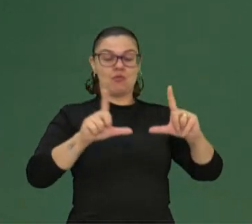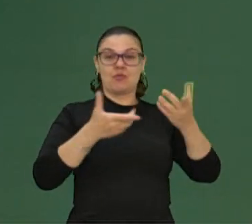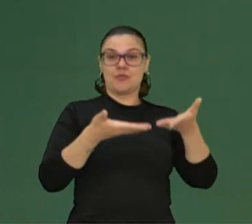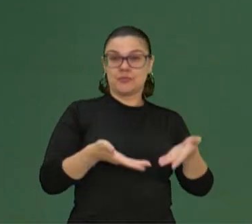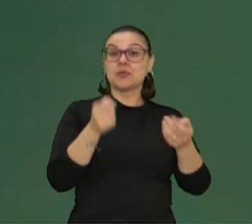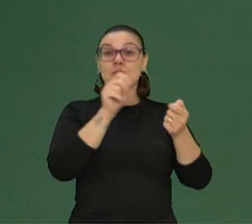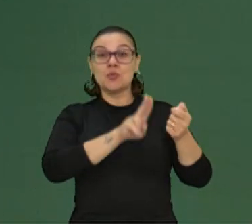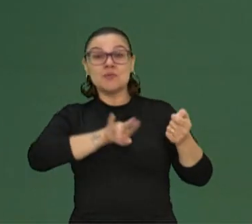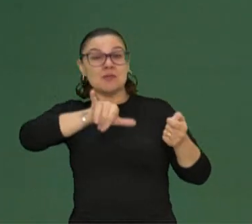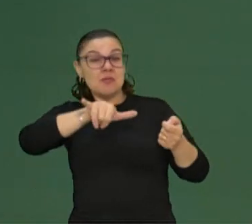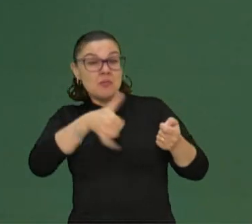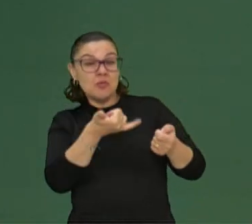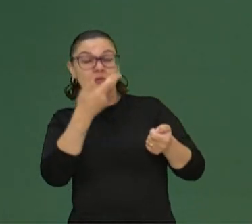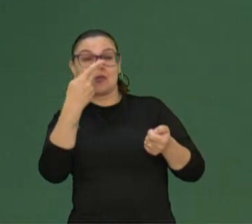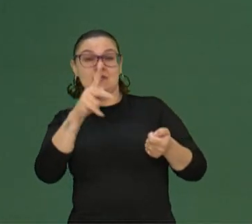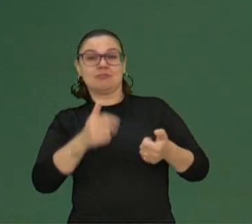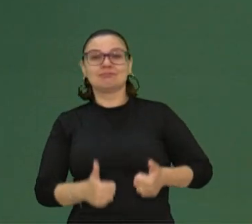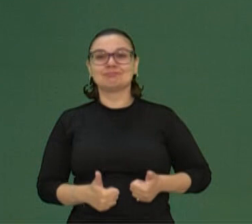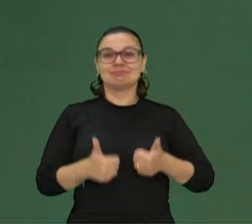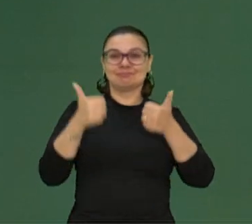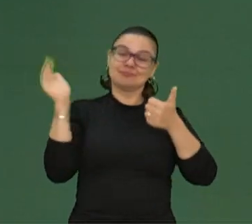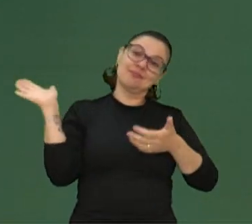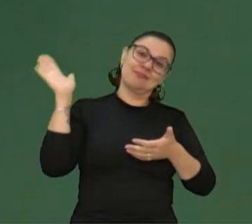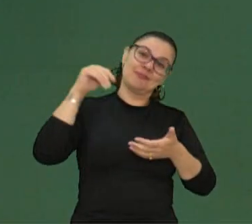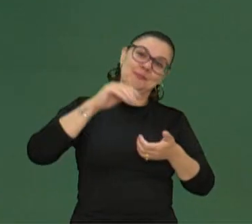favor. Entendeu? Vamos lá.